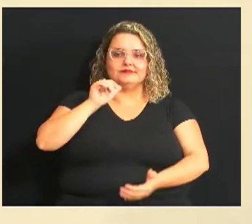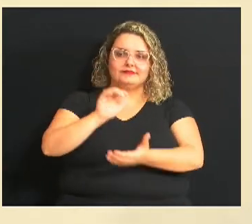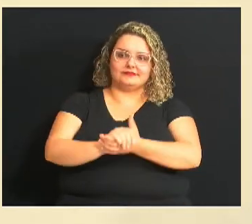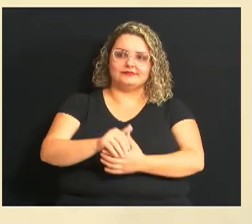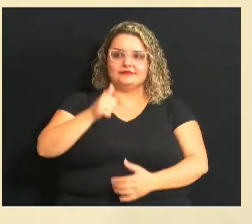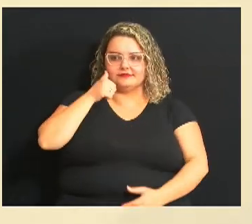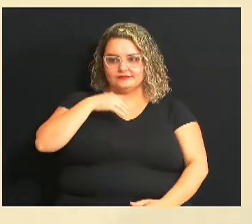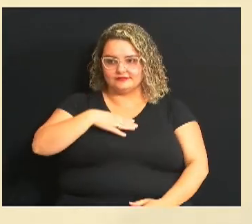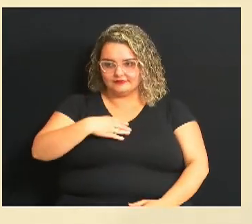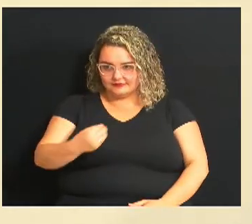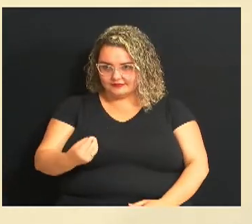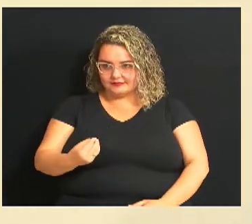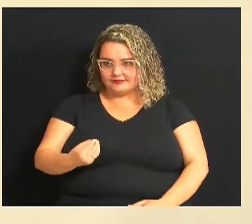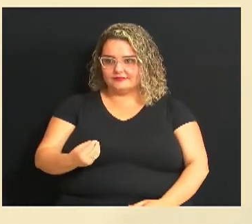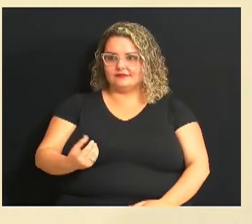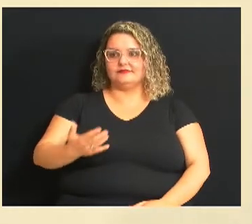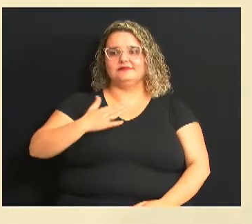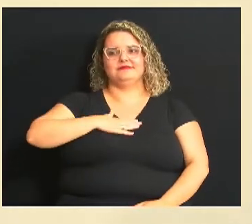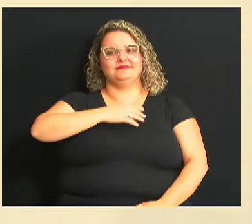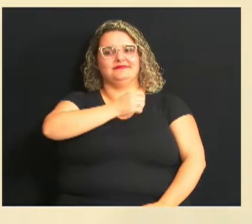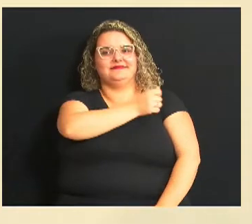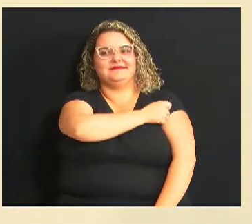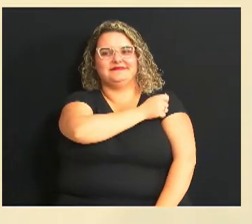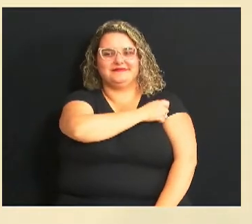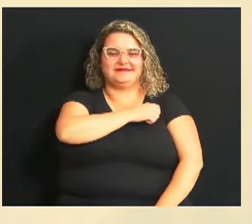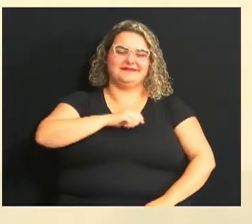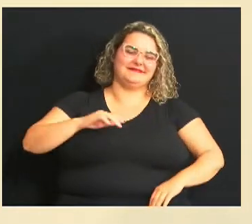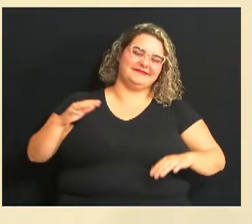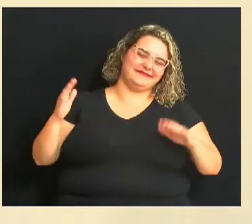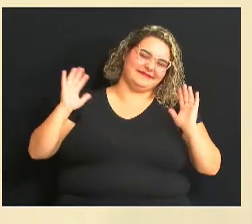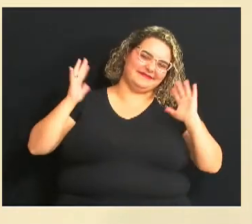filhas, meus alunos, os